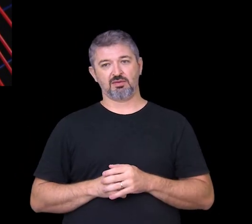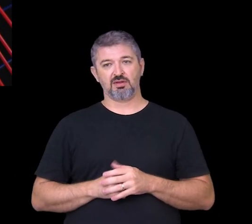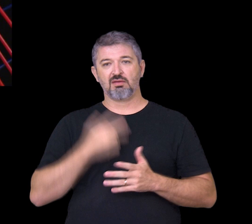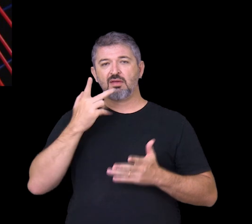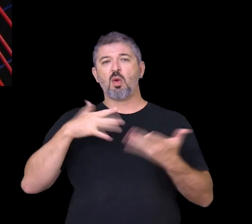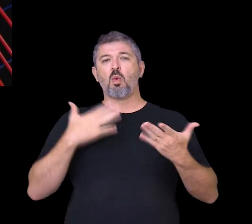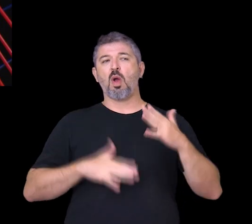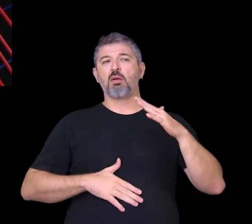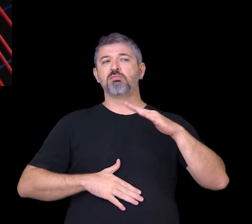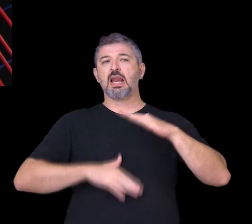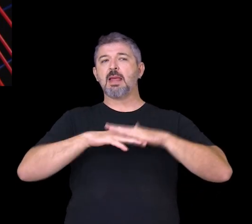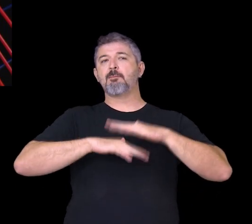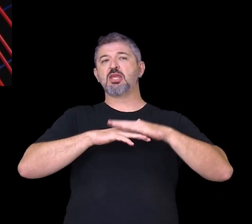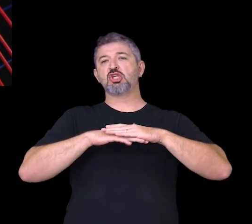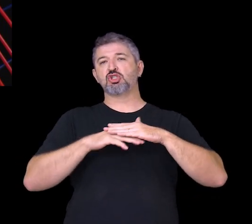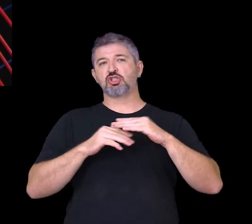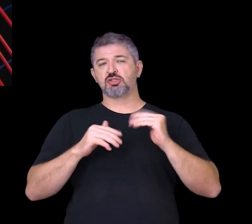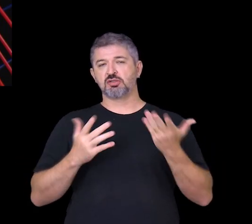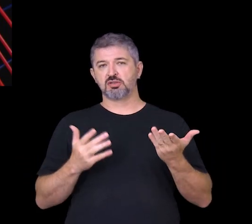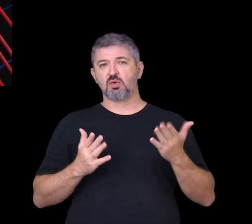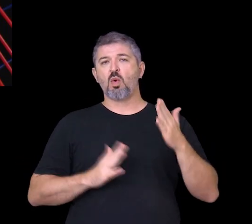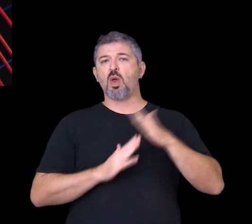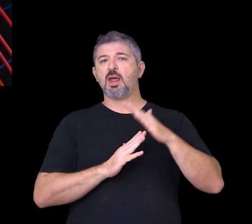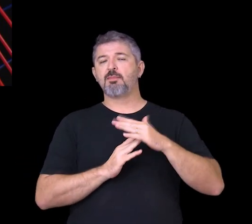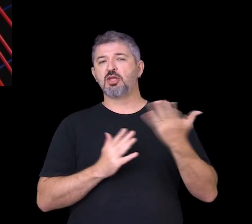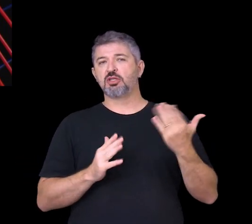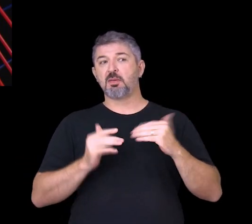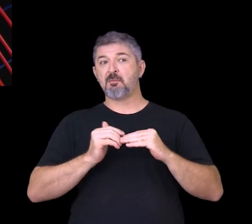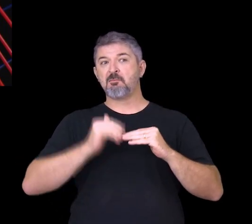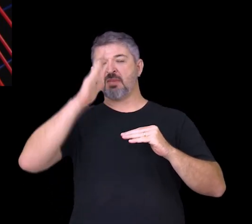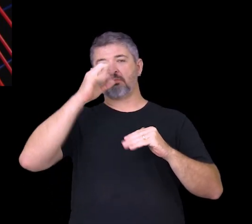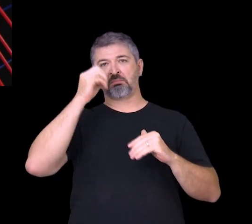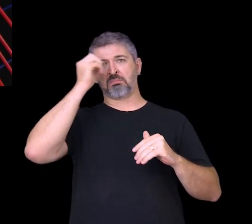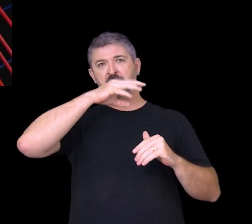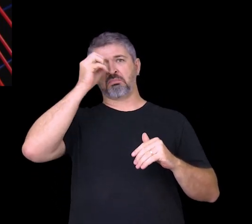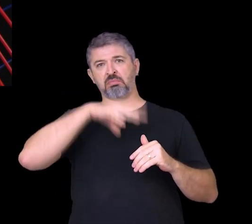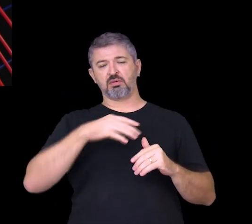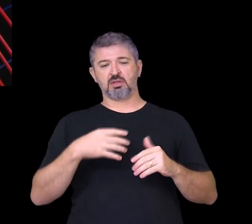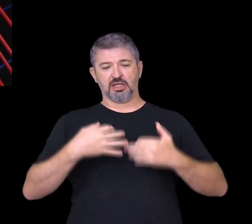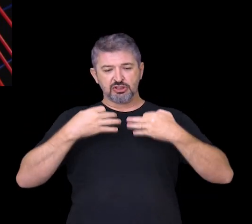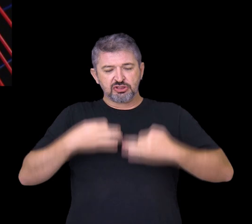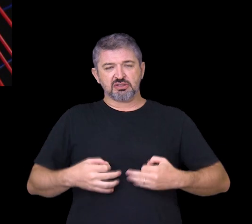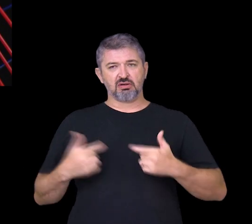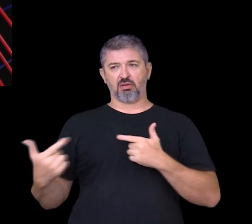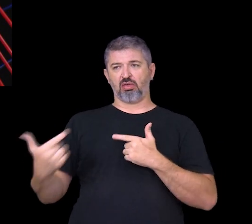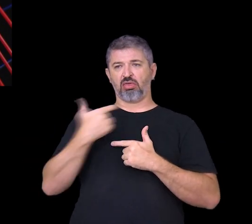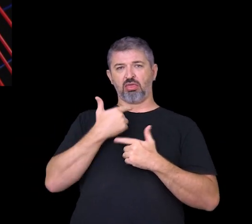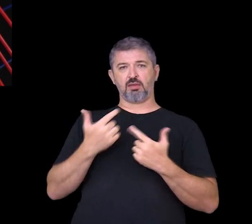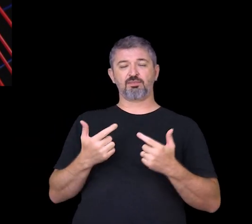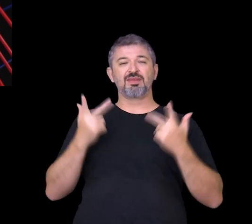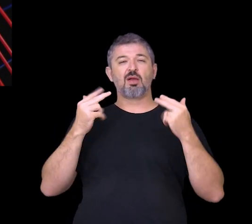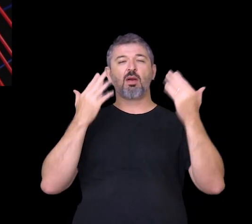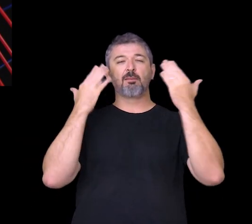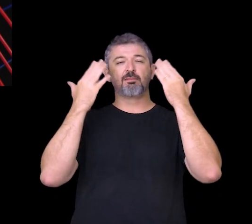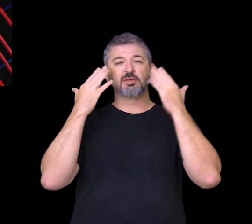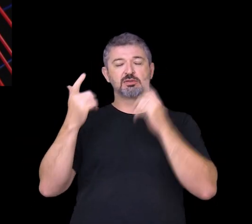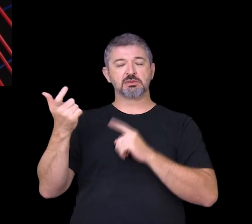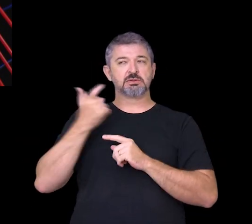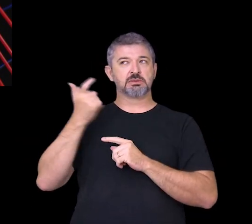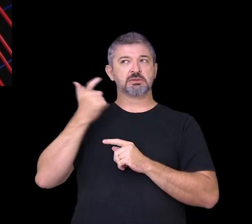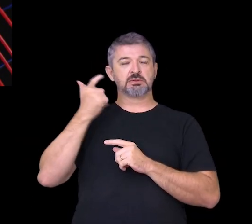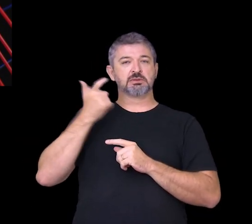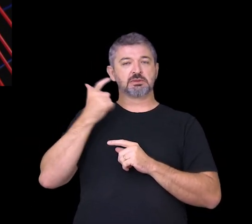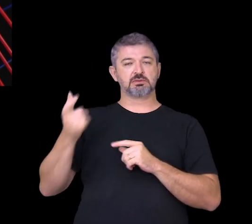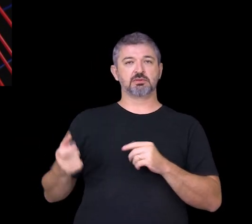normal? O que ultrapassa a discussão numa arena política da dignidade da pessoa? É como a violência